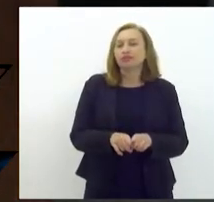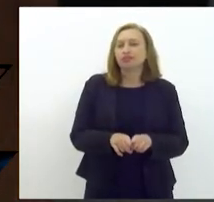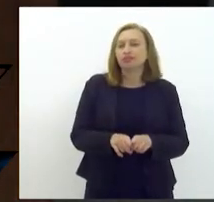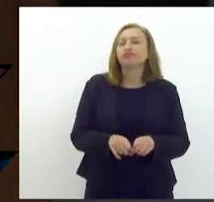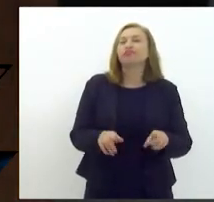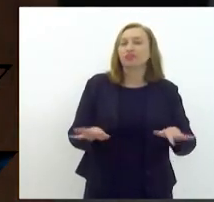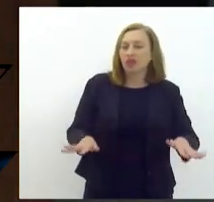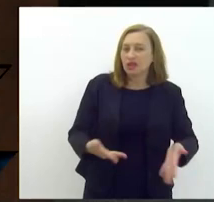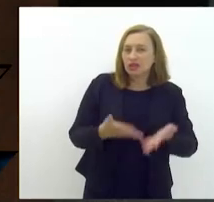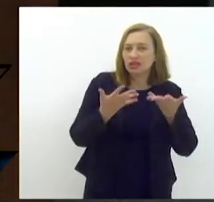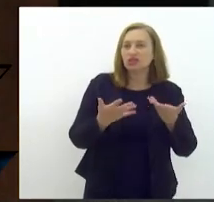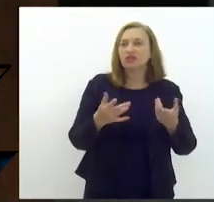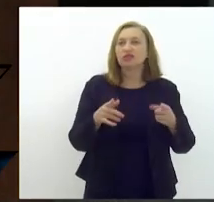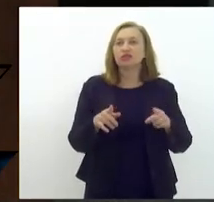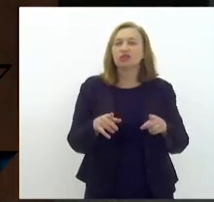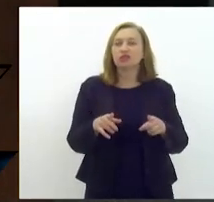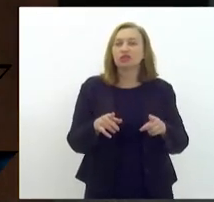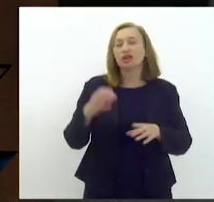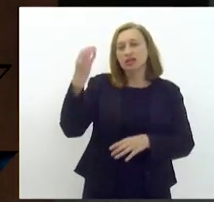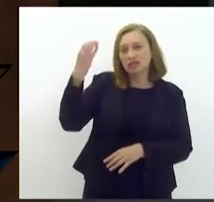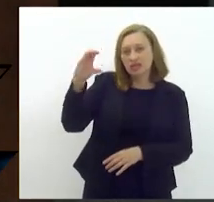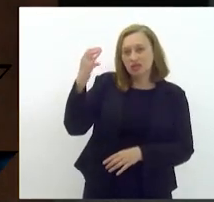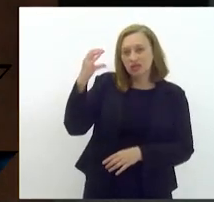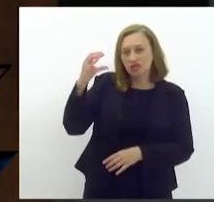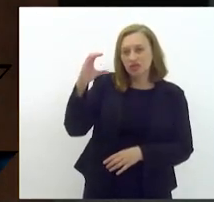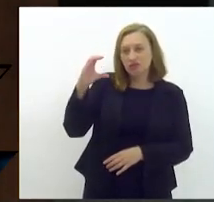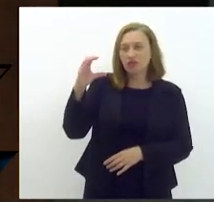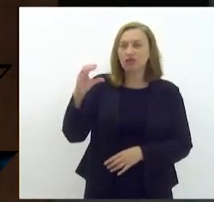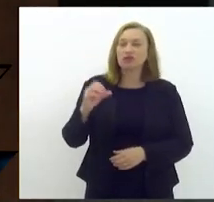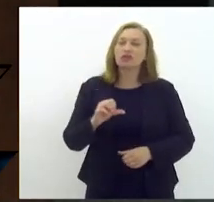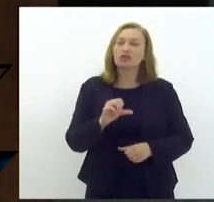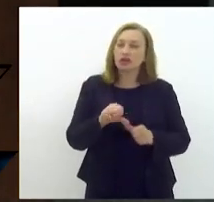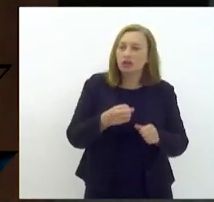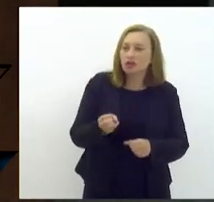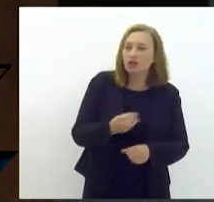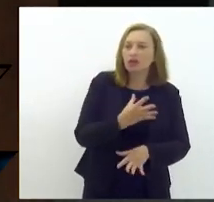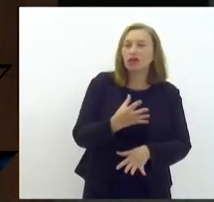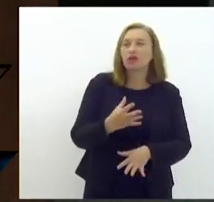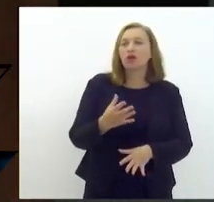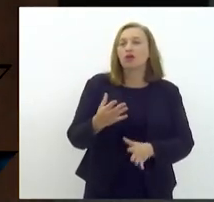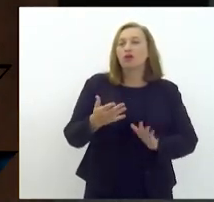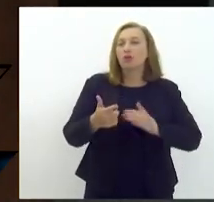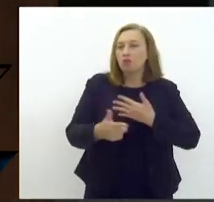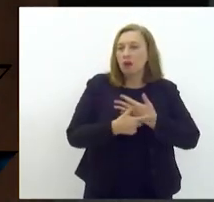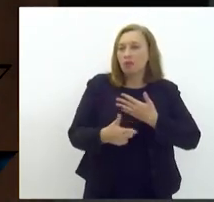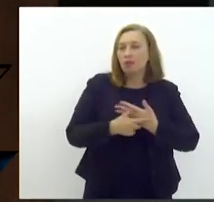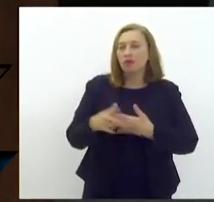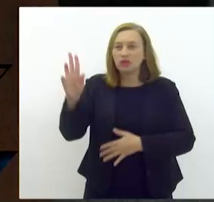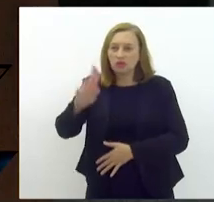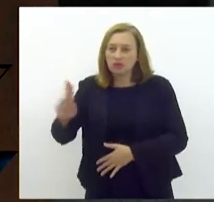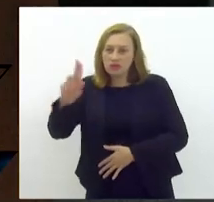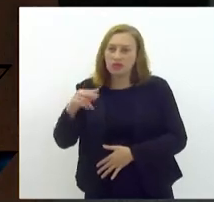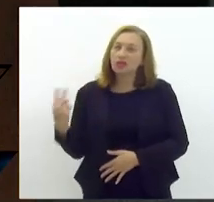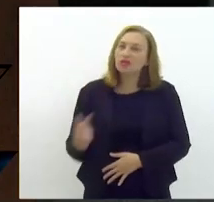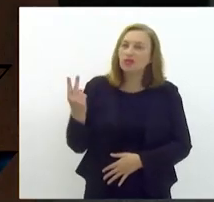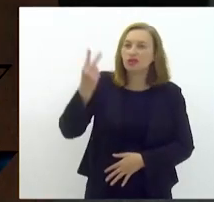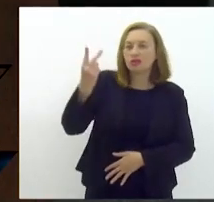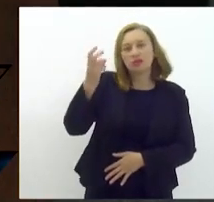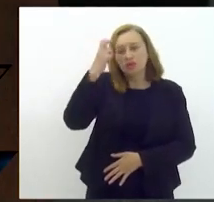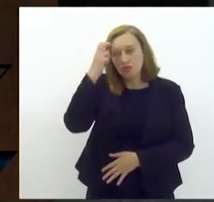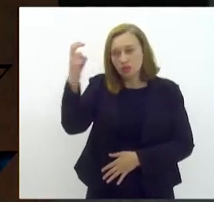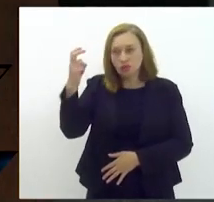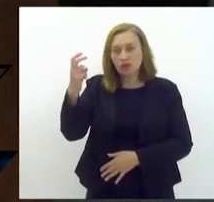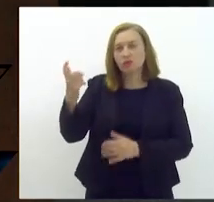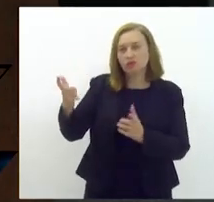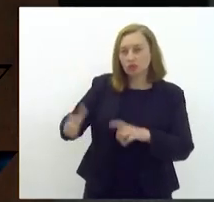iniciativas científicas inovadoras eu destaco papel da UEF na promoção e valorização cultural